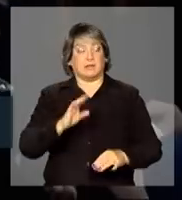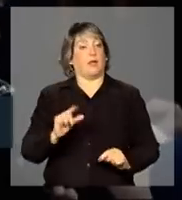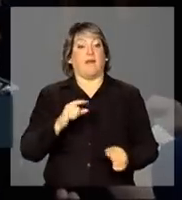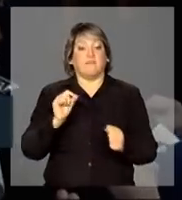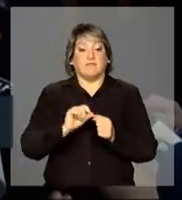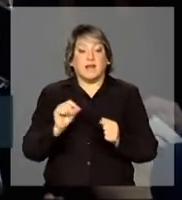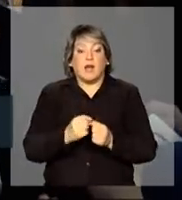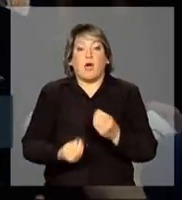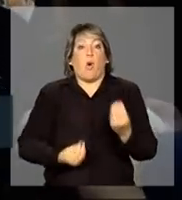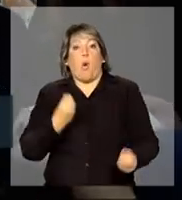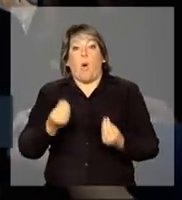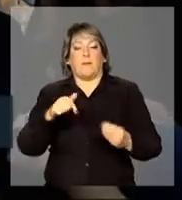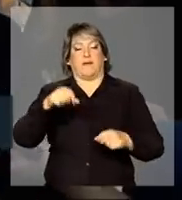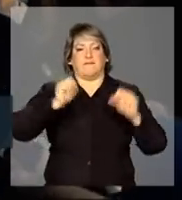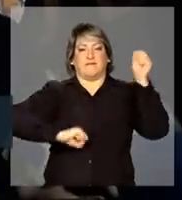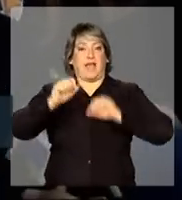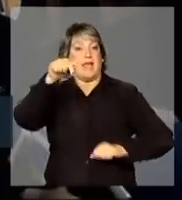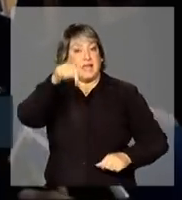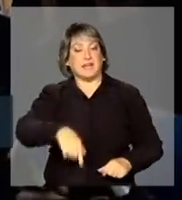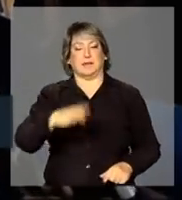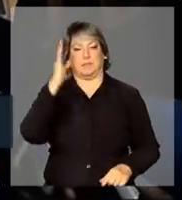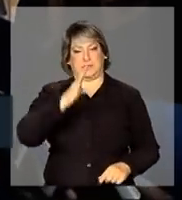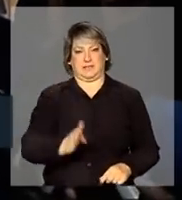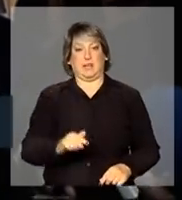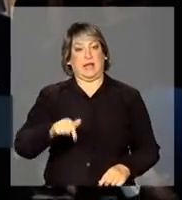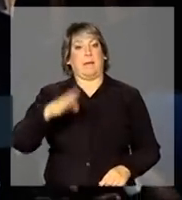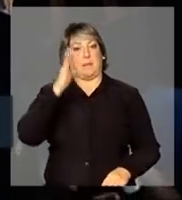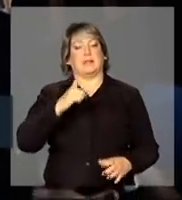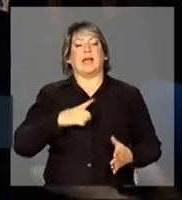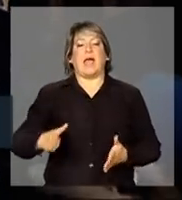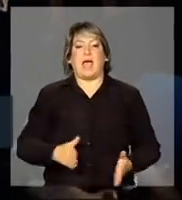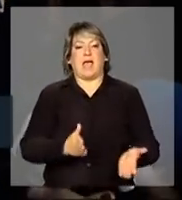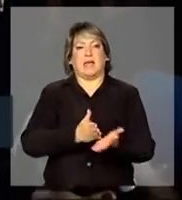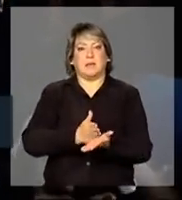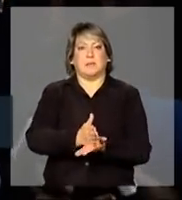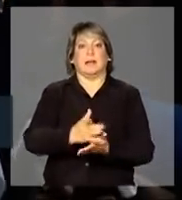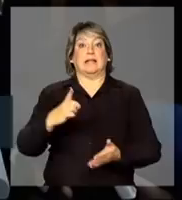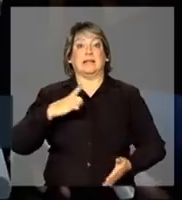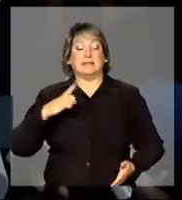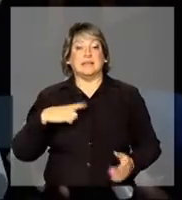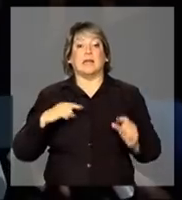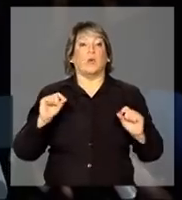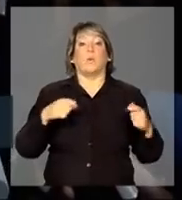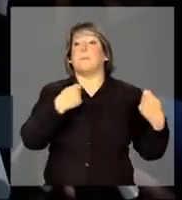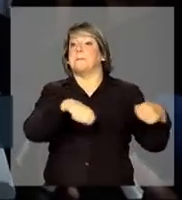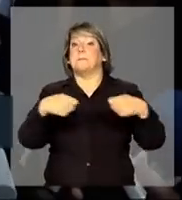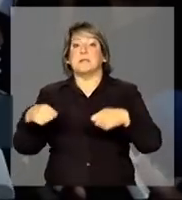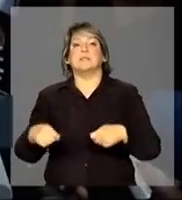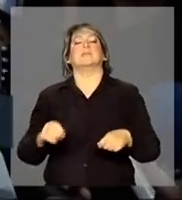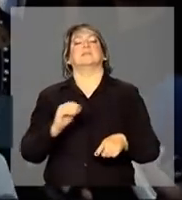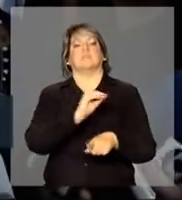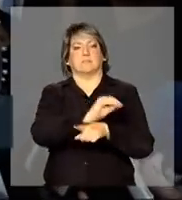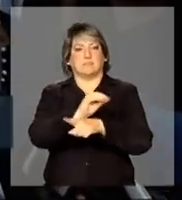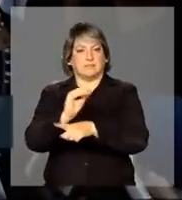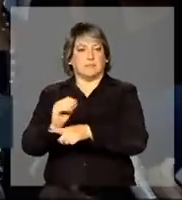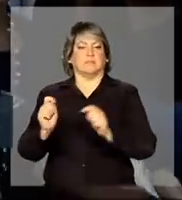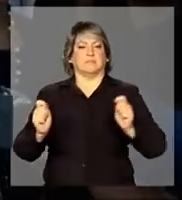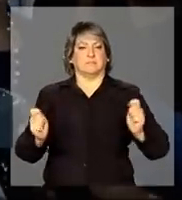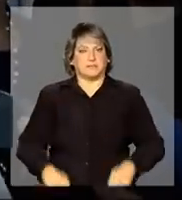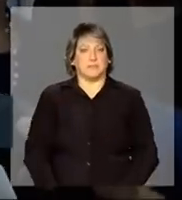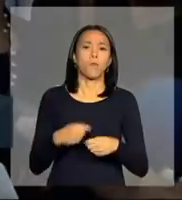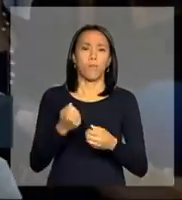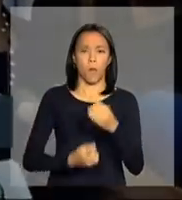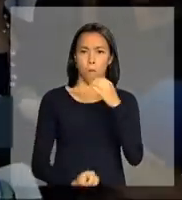cria condições. O Brasil está nesse caminho, no caminho de ter demanda suficiente para criar as condições